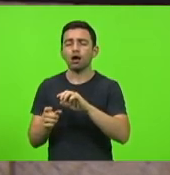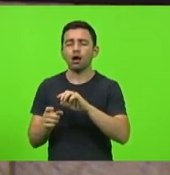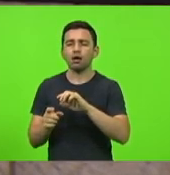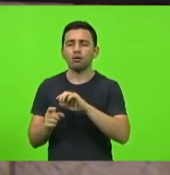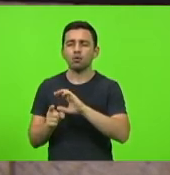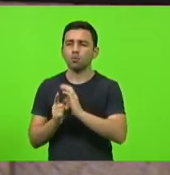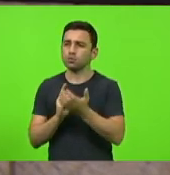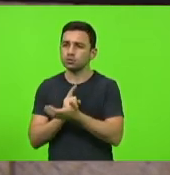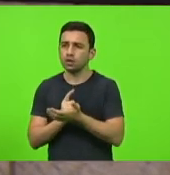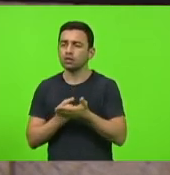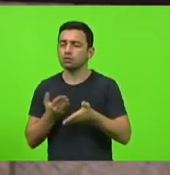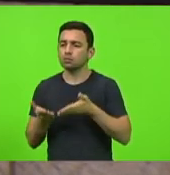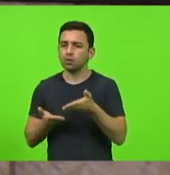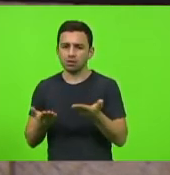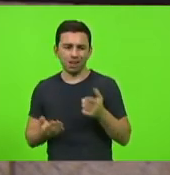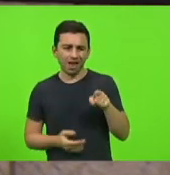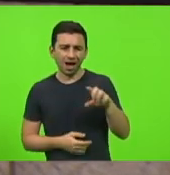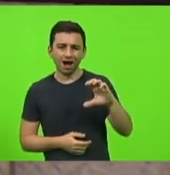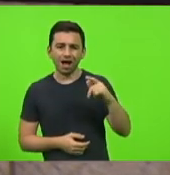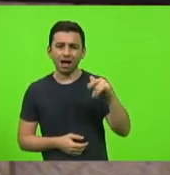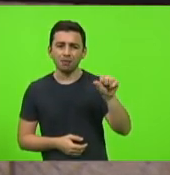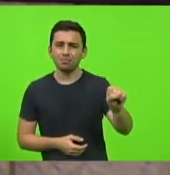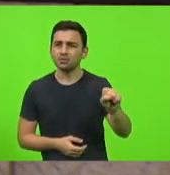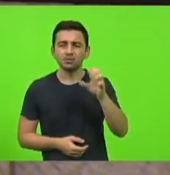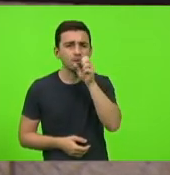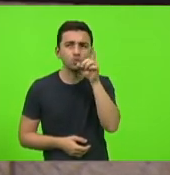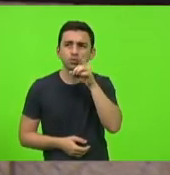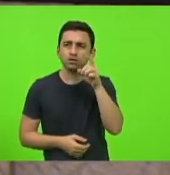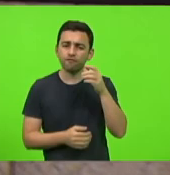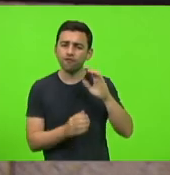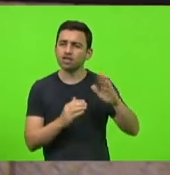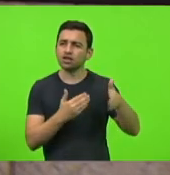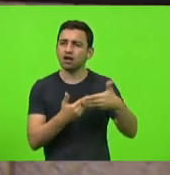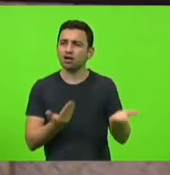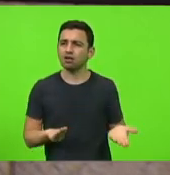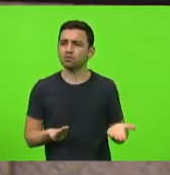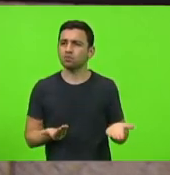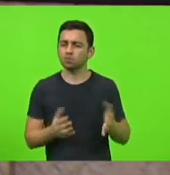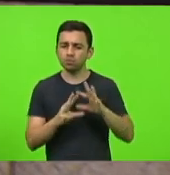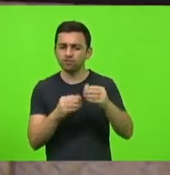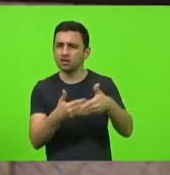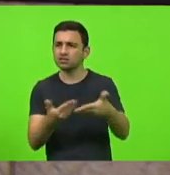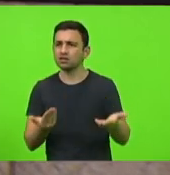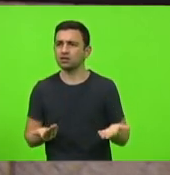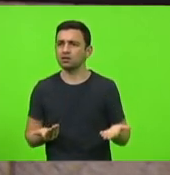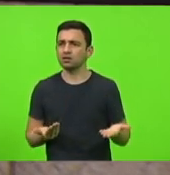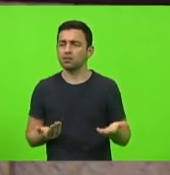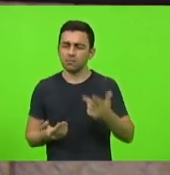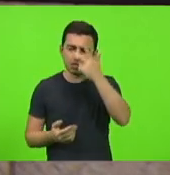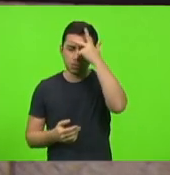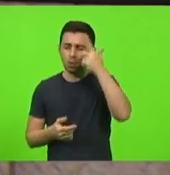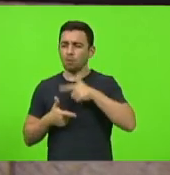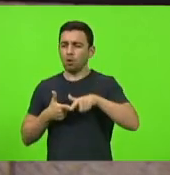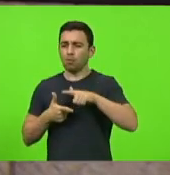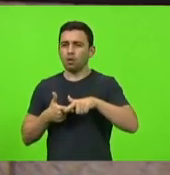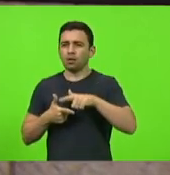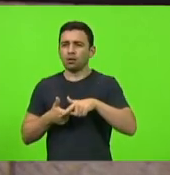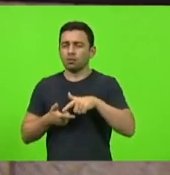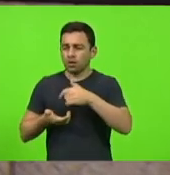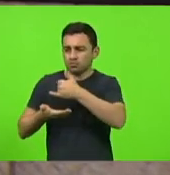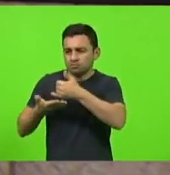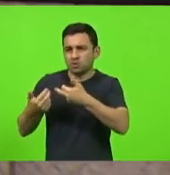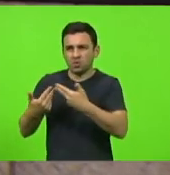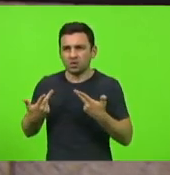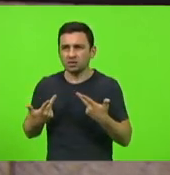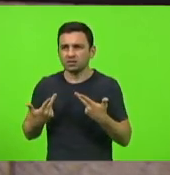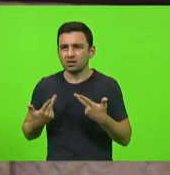fechado, a Secretaria de Assistência Social está fechado, e quem quer superar a dependência química não vai esperar 2, 3 dias,